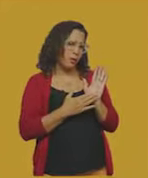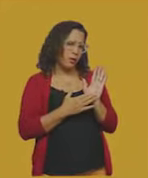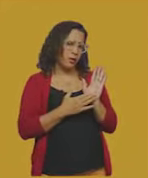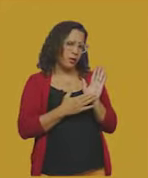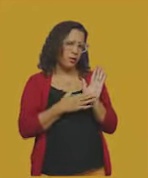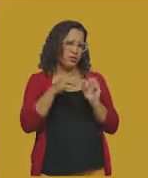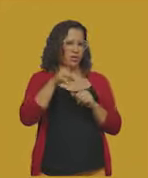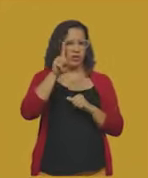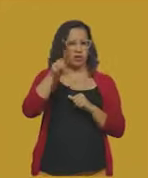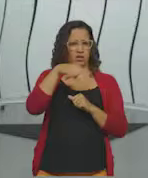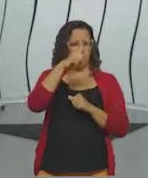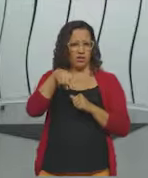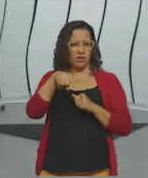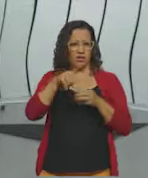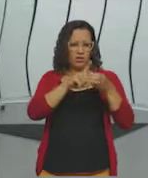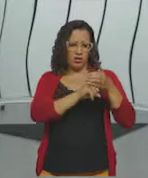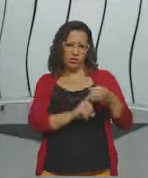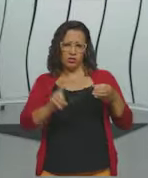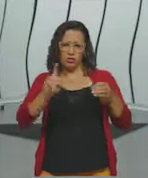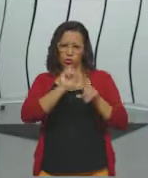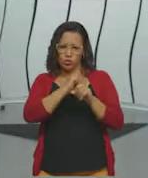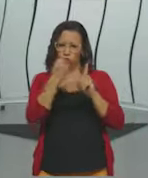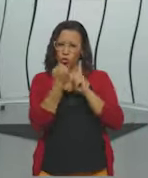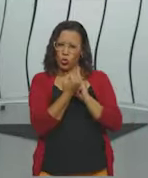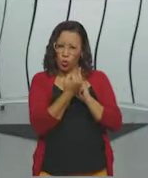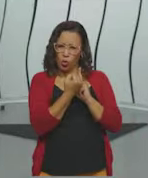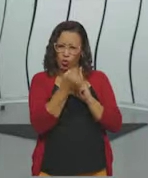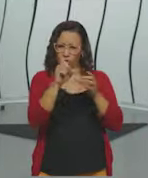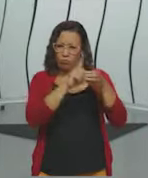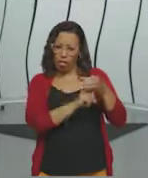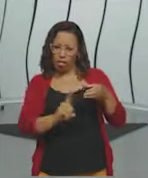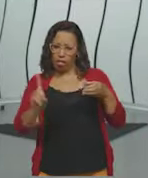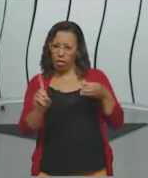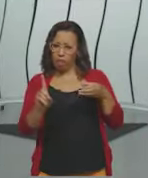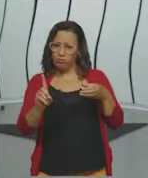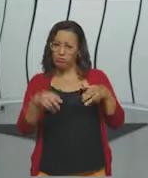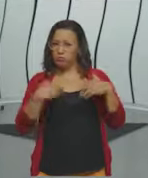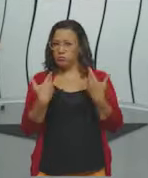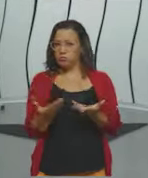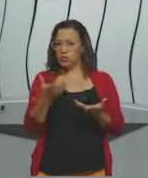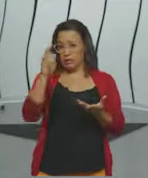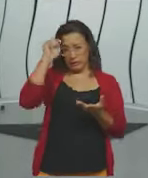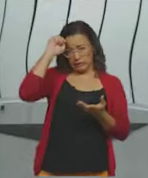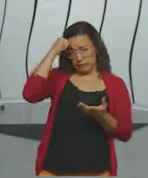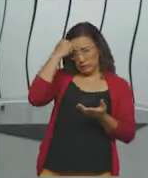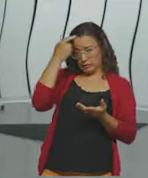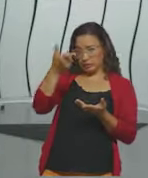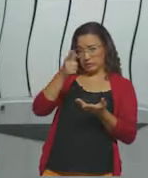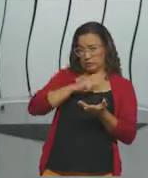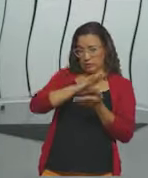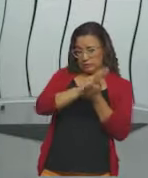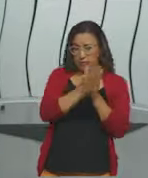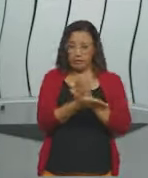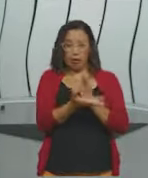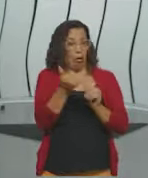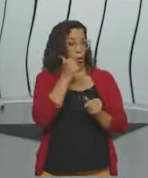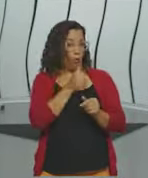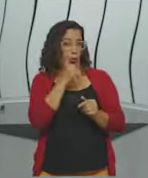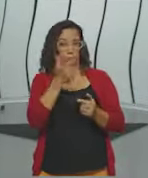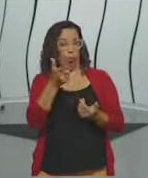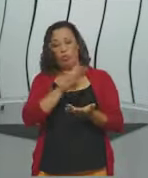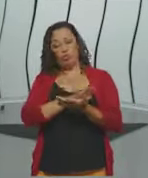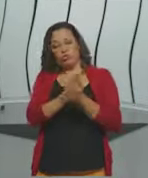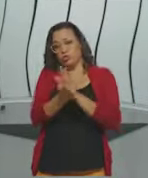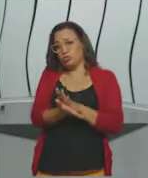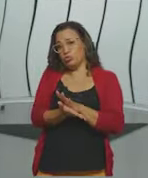excluindo algum grupo social? Será que na sua proposta você exclui os negros, ou você exclui as mulheres, ou